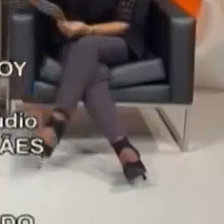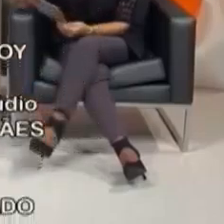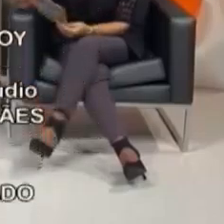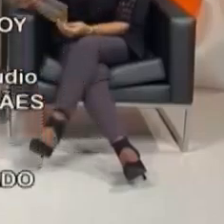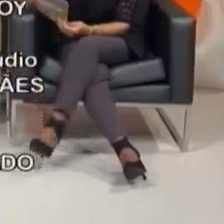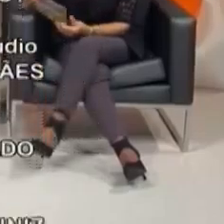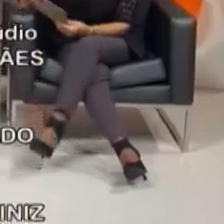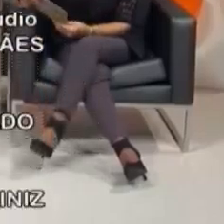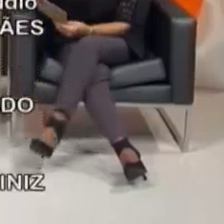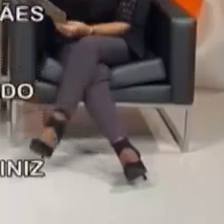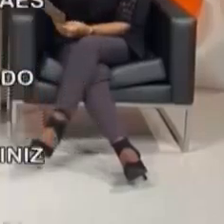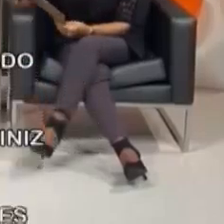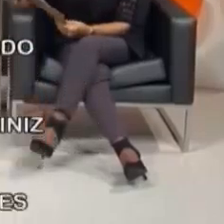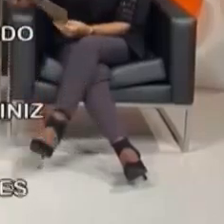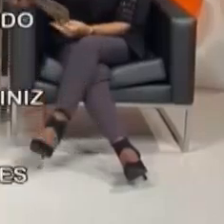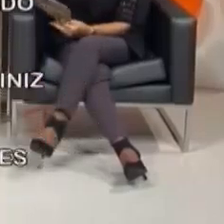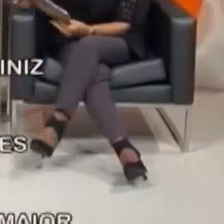h